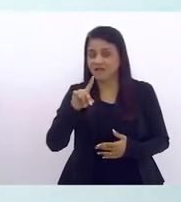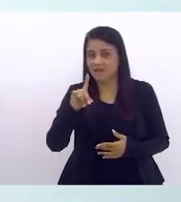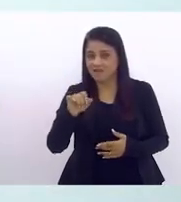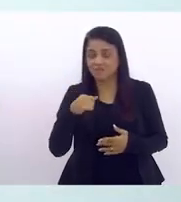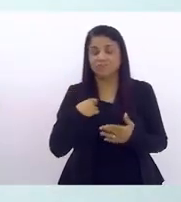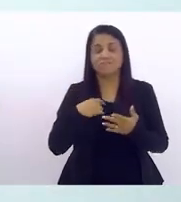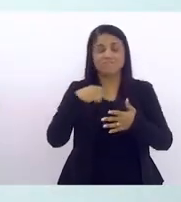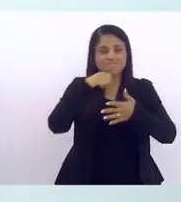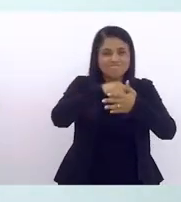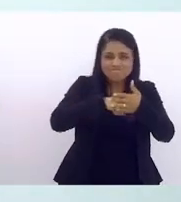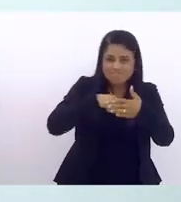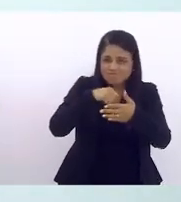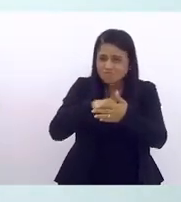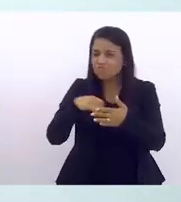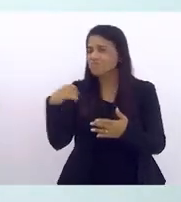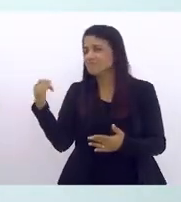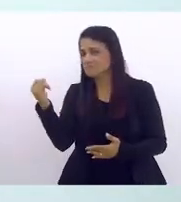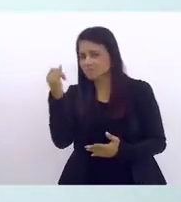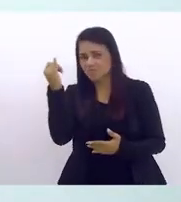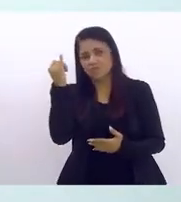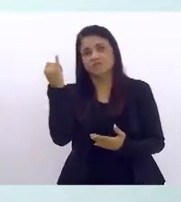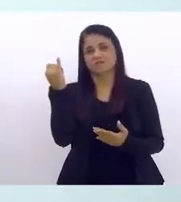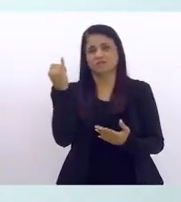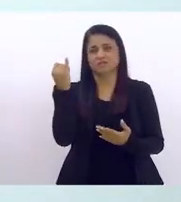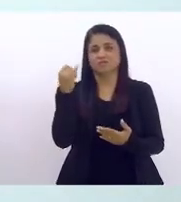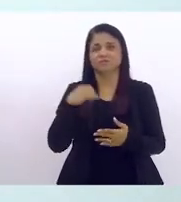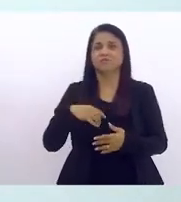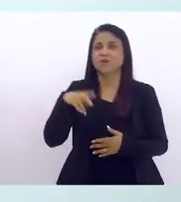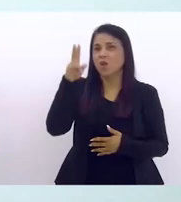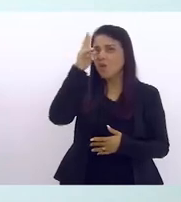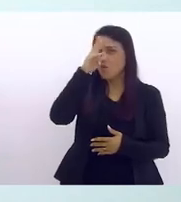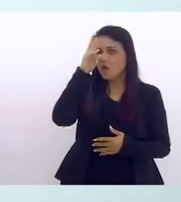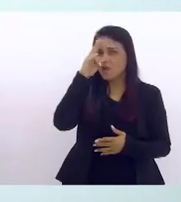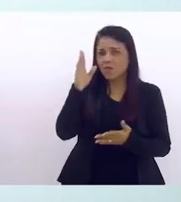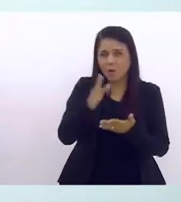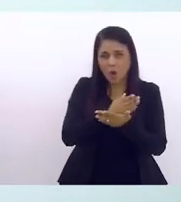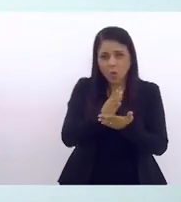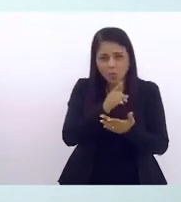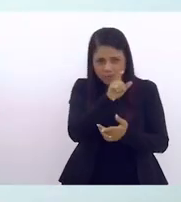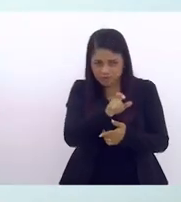batalhas importantíssimas. Eu me lembro, algumas de vocês deviam estar nessa